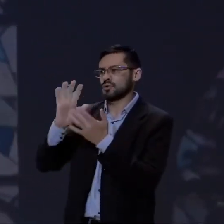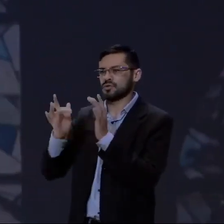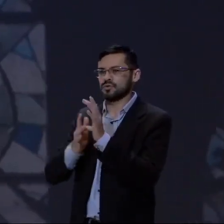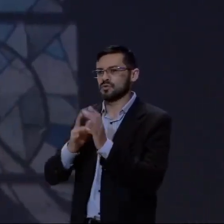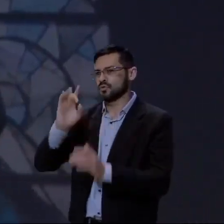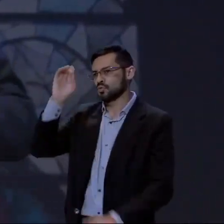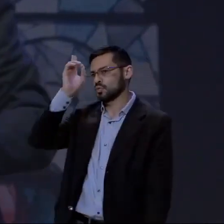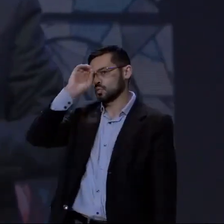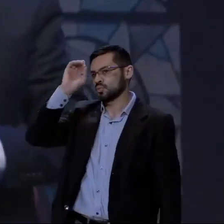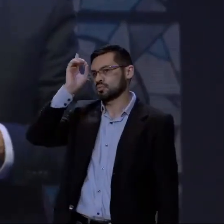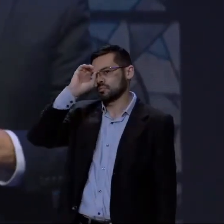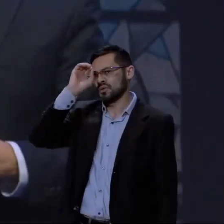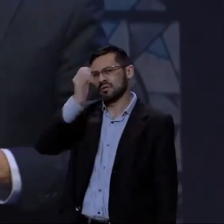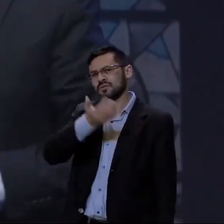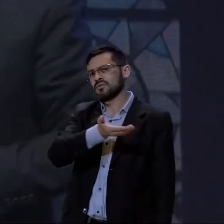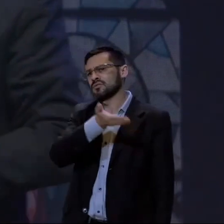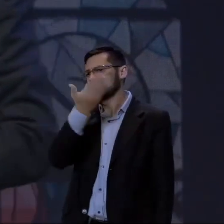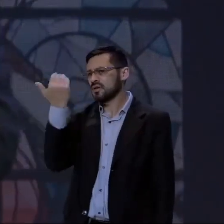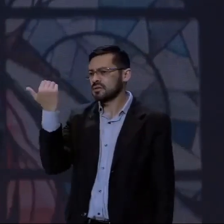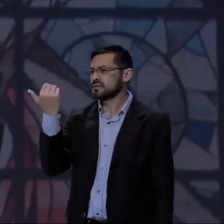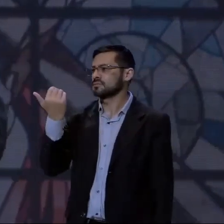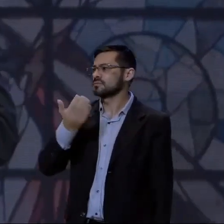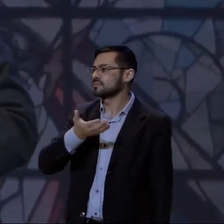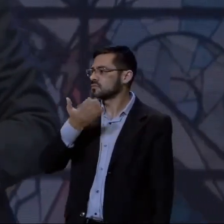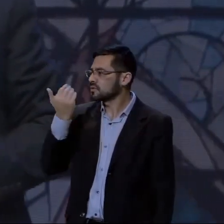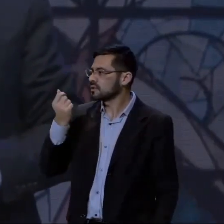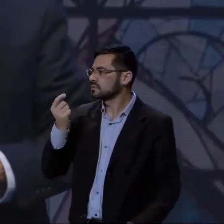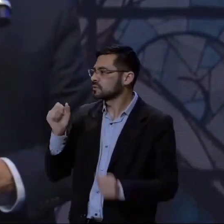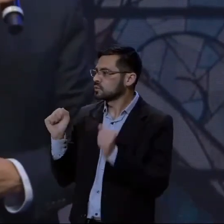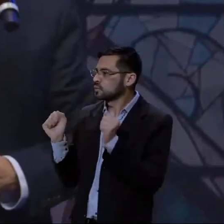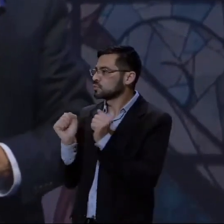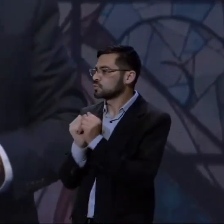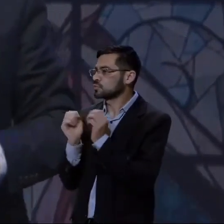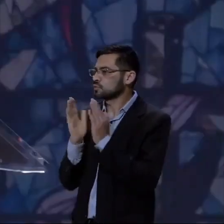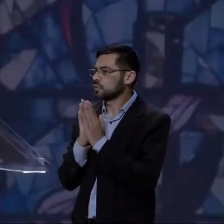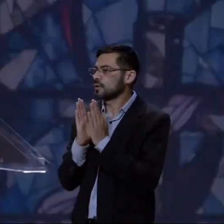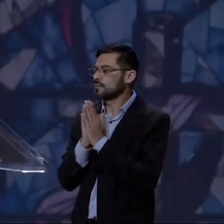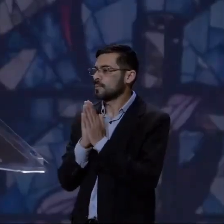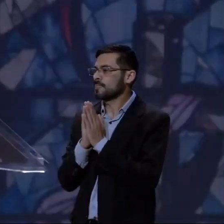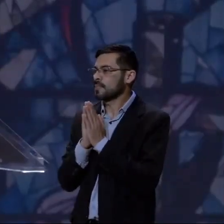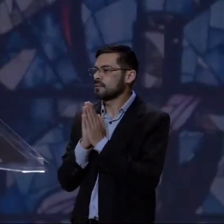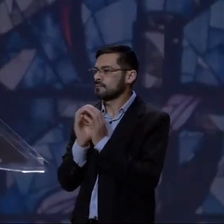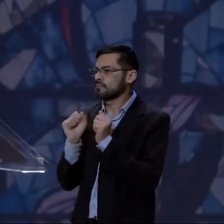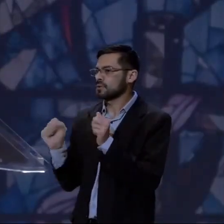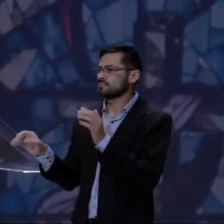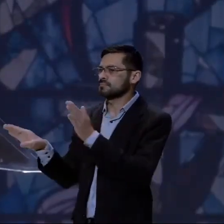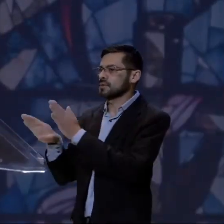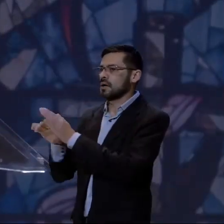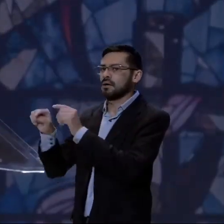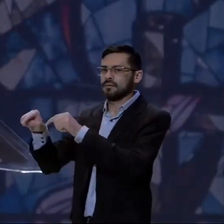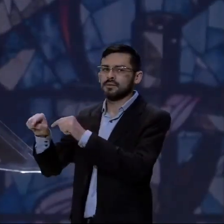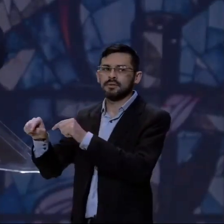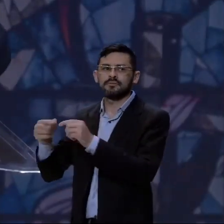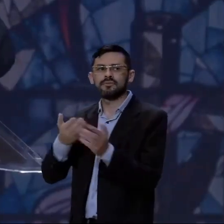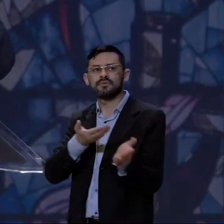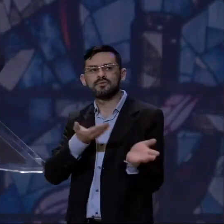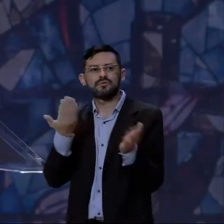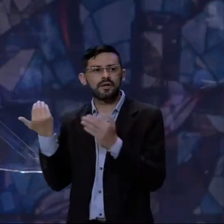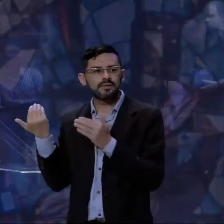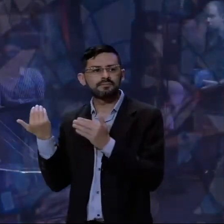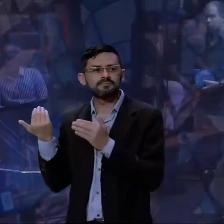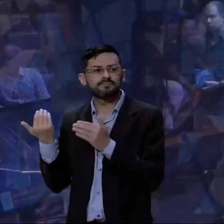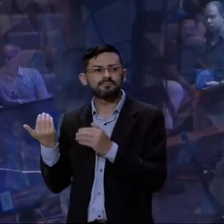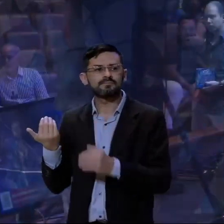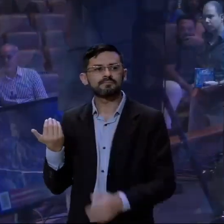da sua vida. Vem até aqui à frente para a gente poder orar com você e te entregar esse convite. Pode chegar. Isso, pode vir, pode